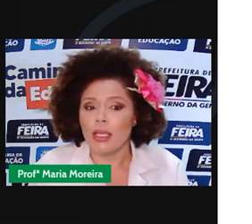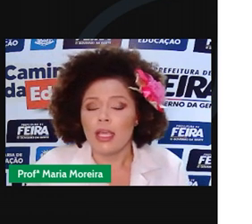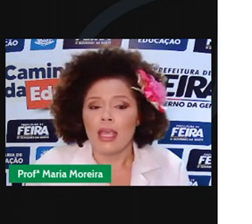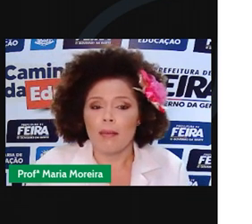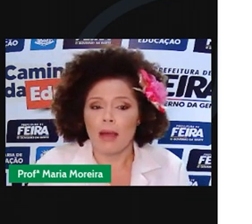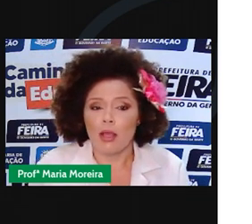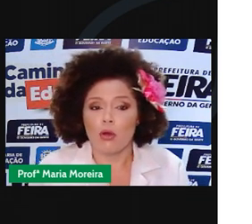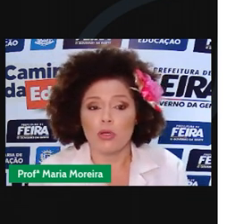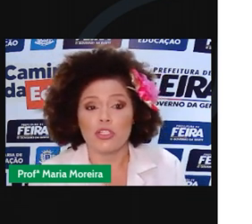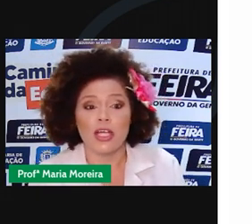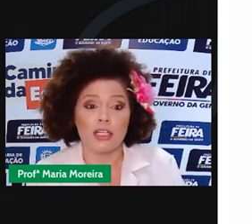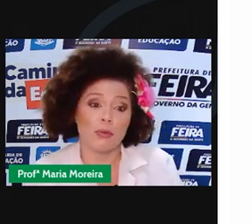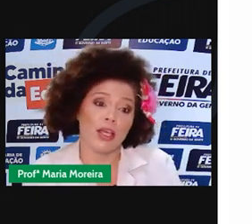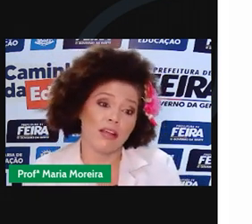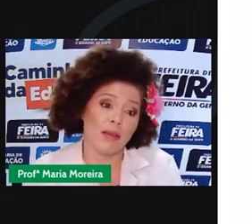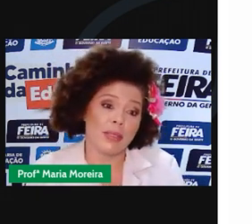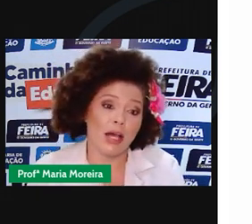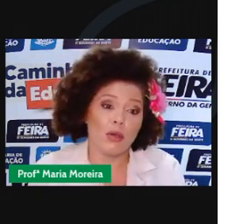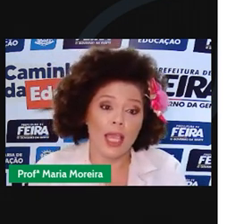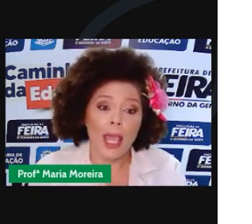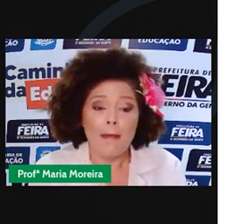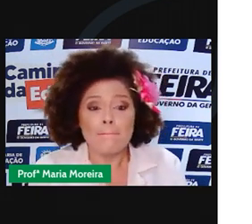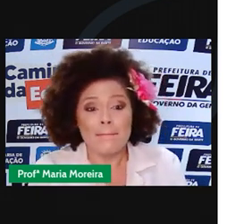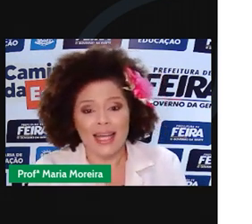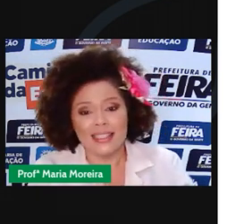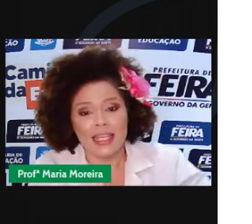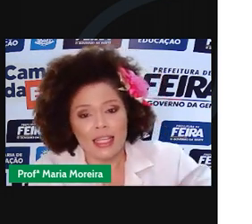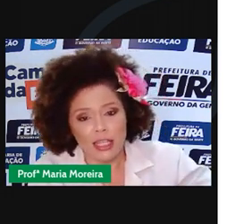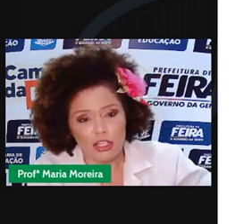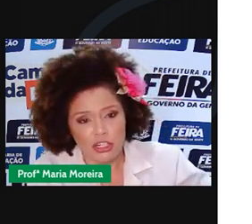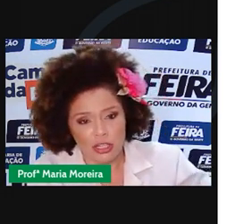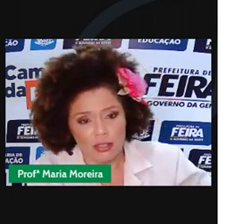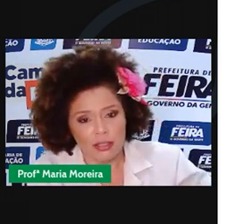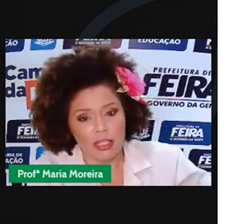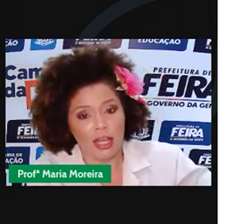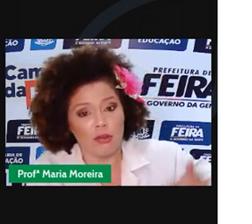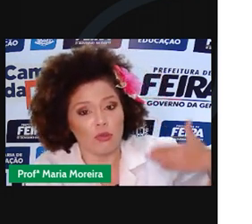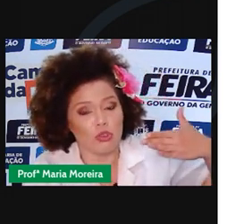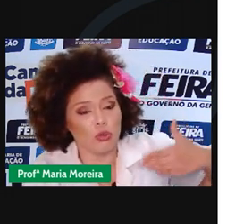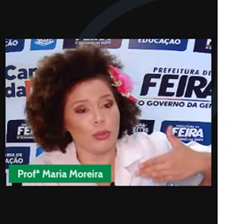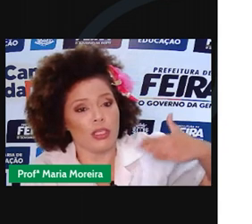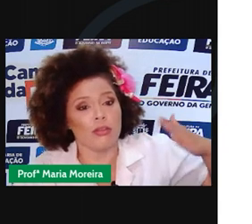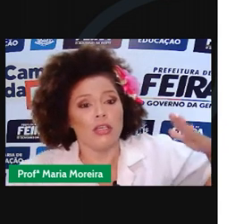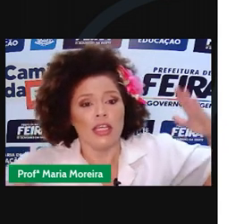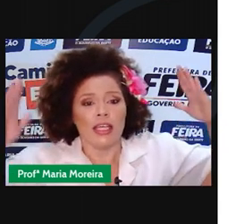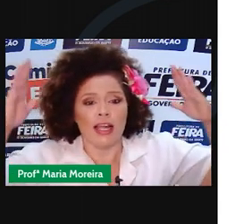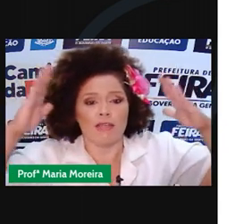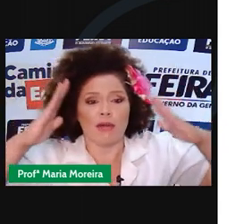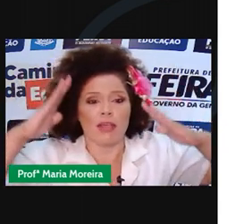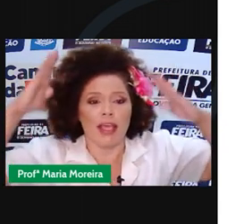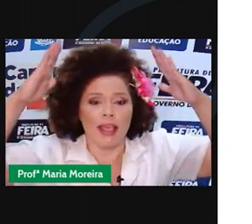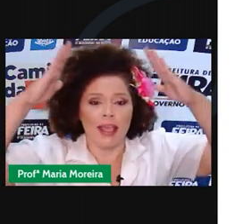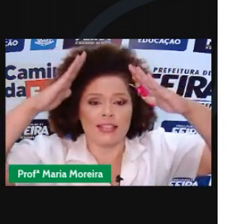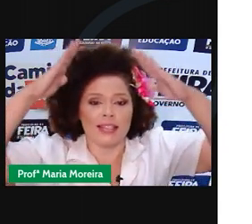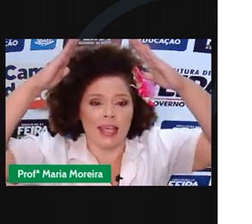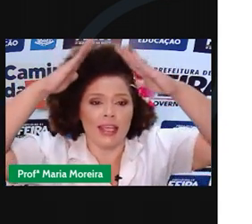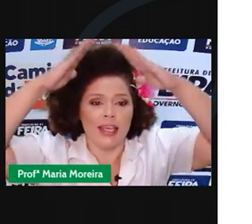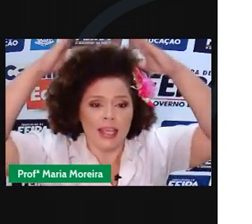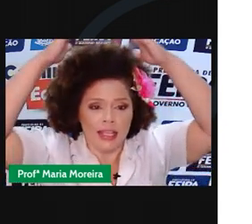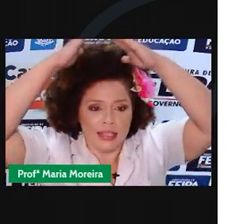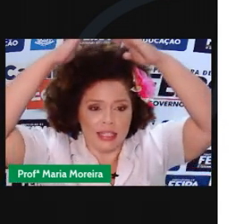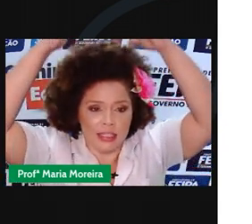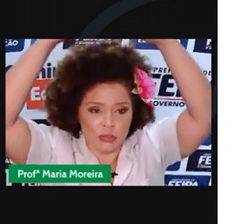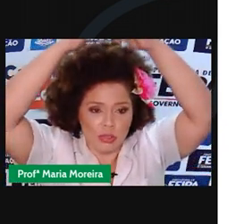posso consumir em maior quantidade porque ela vai me dar o quê mas energia e aí eu vou subindo e ela vai o que